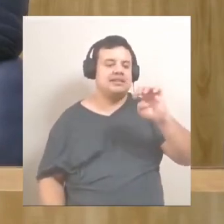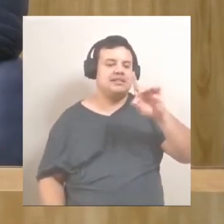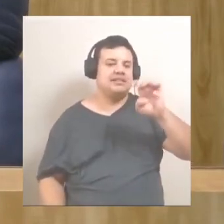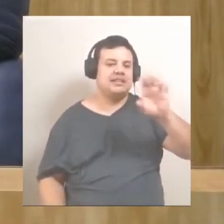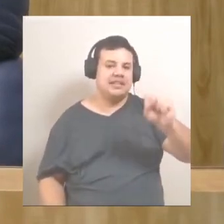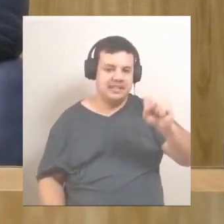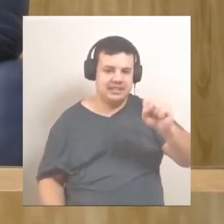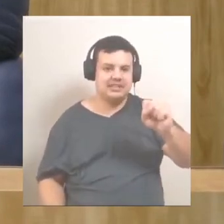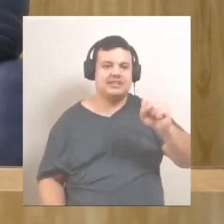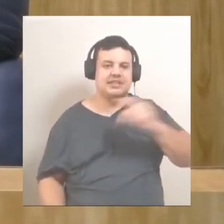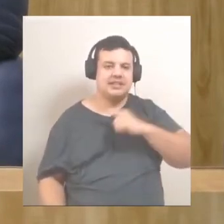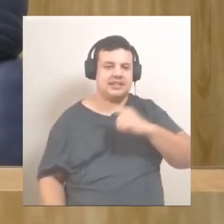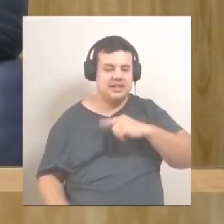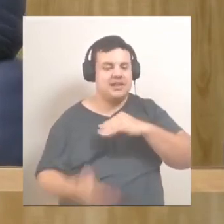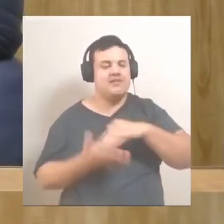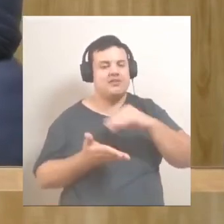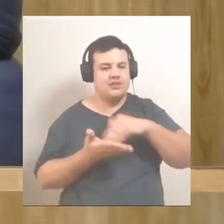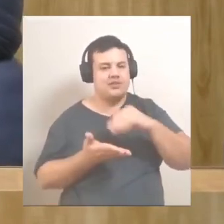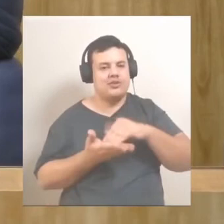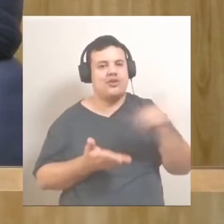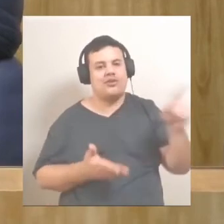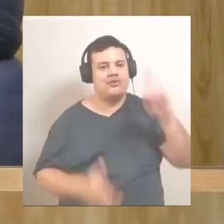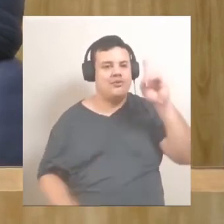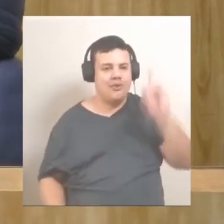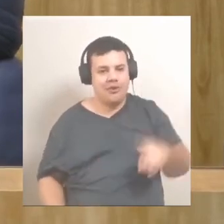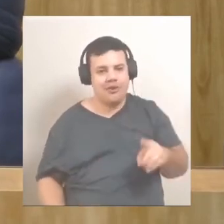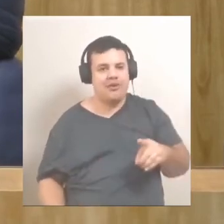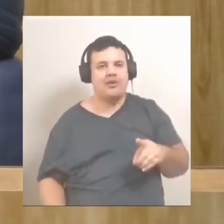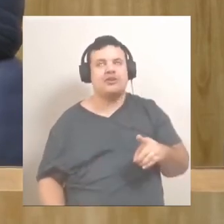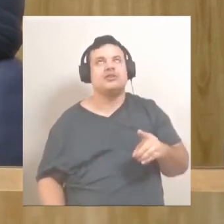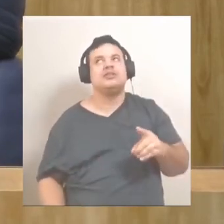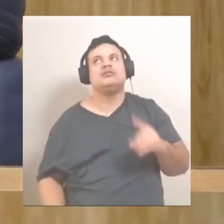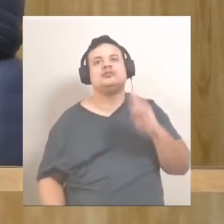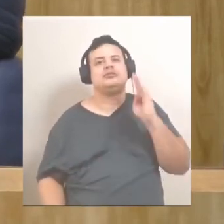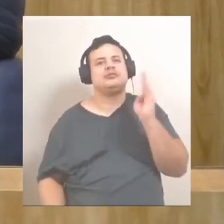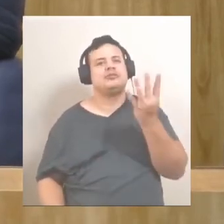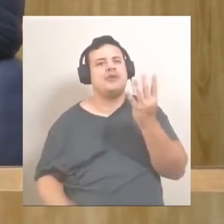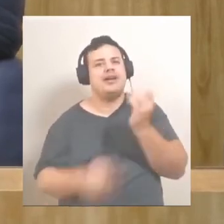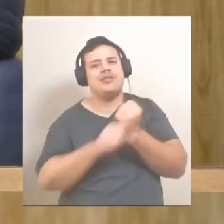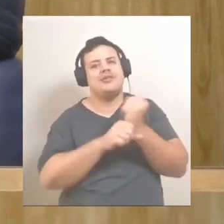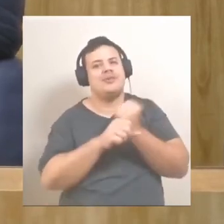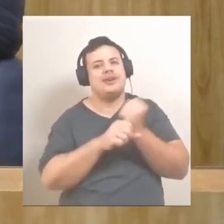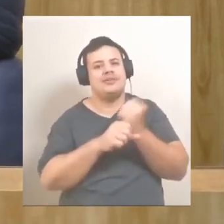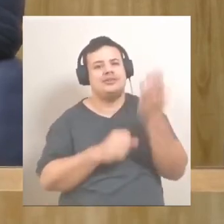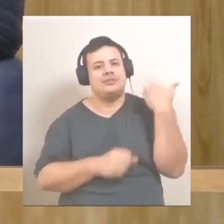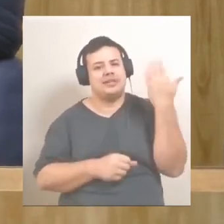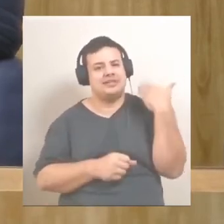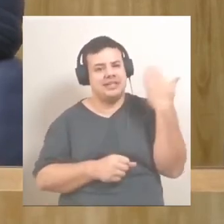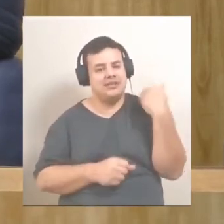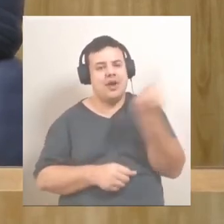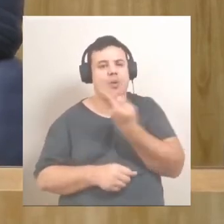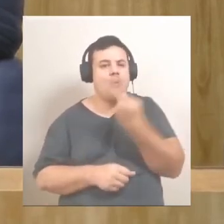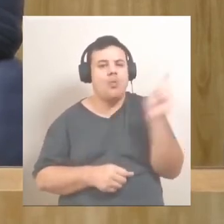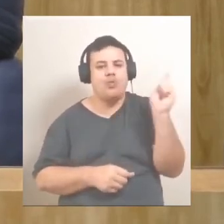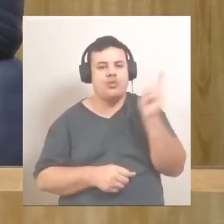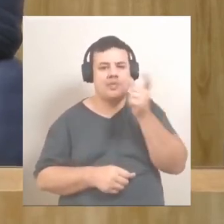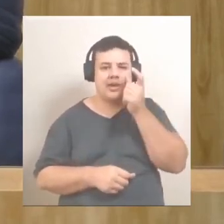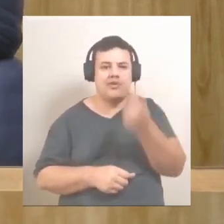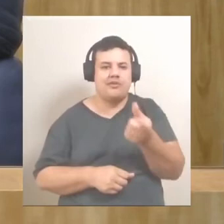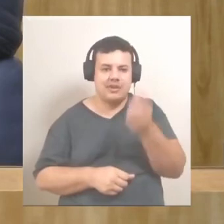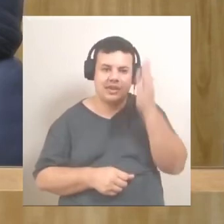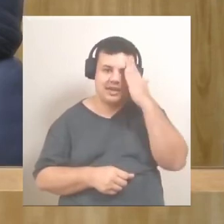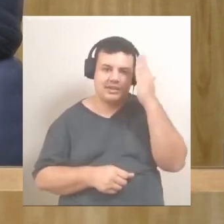no nosso escritório lá na freguesia do Ó, há uns 4 anos atrás, eu acho, foi a última vez que eu a vi, sei que ela